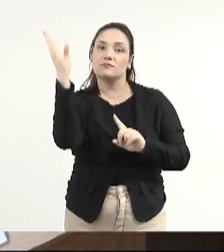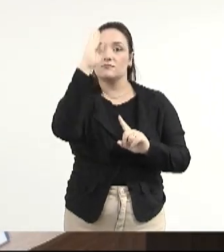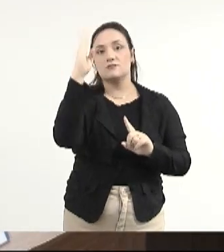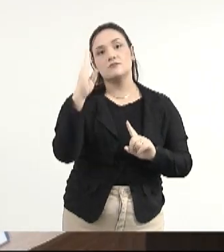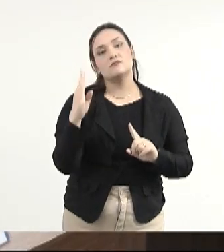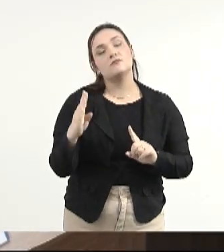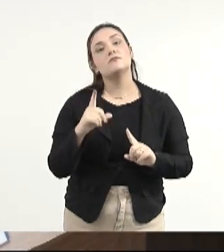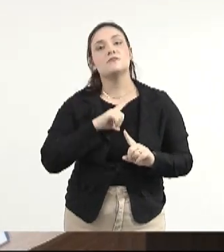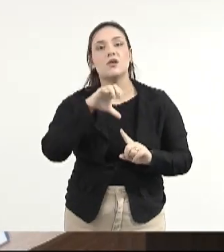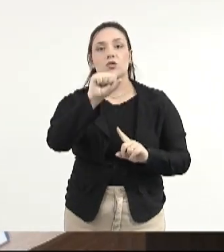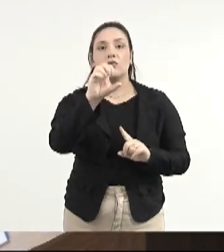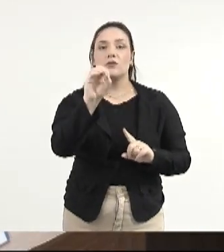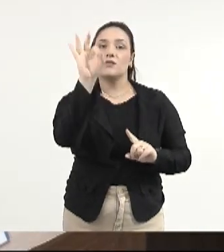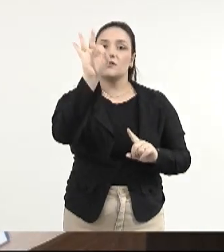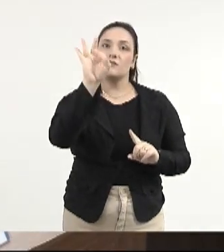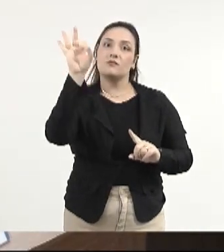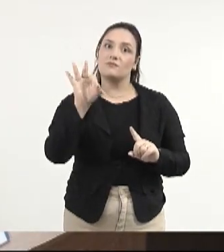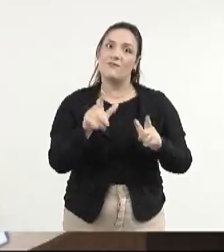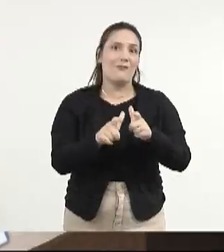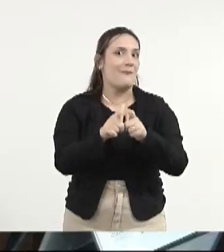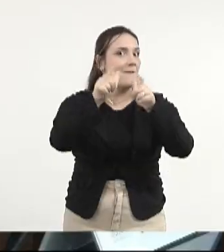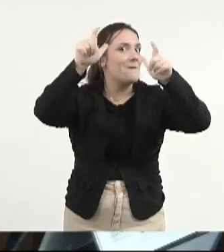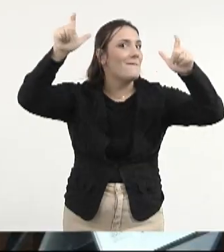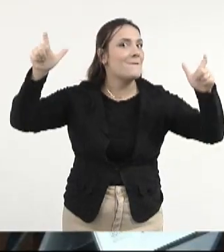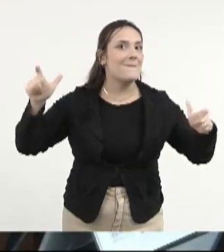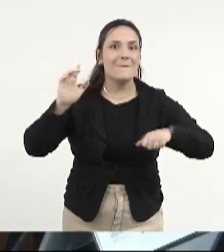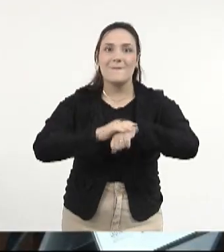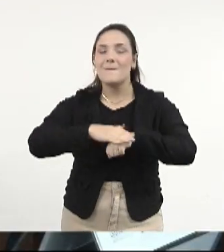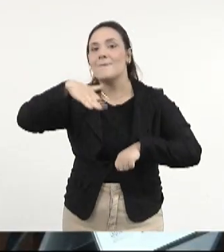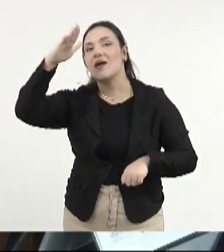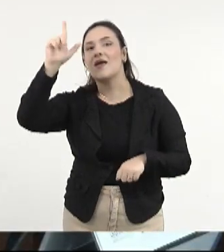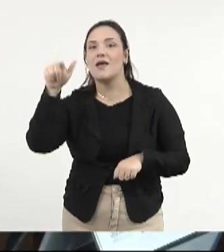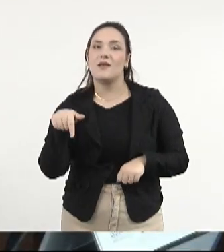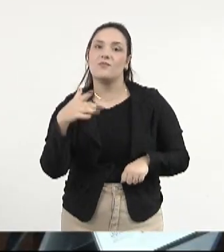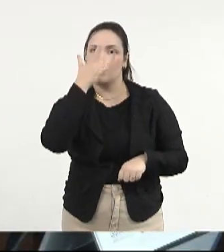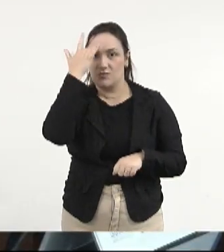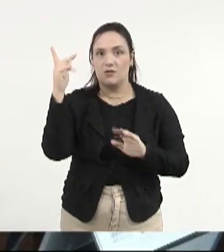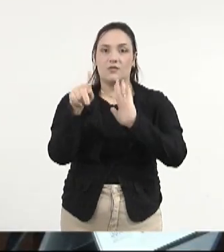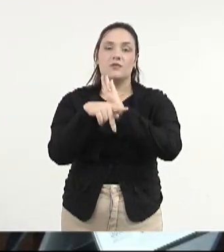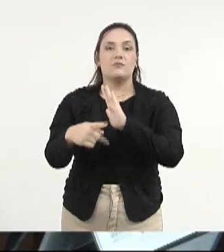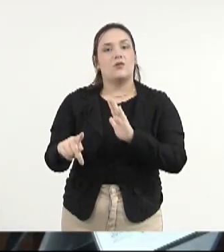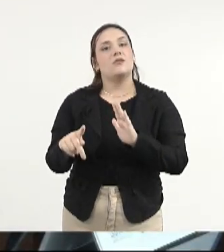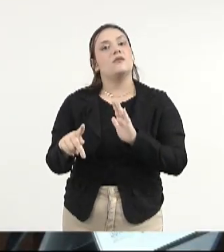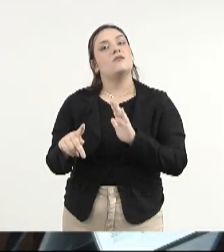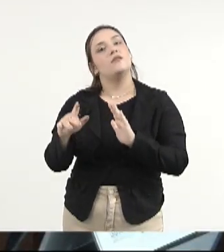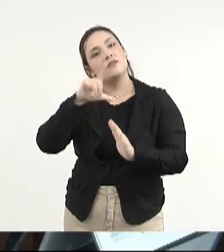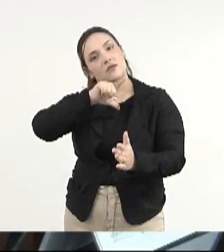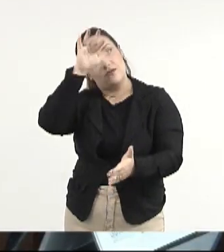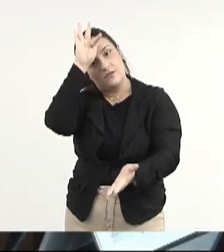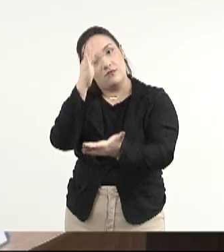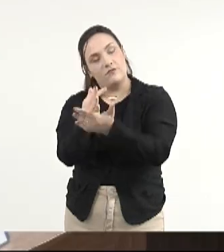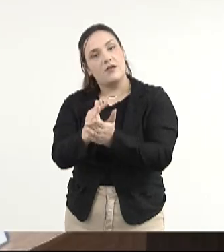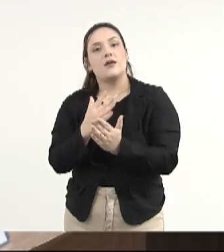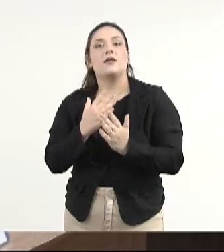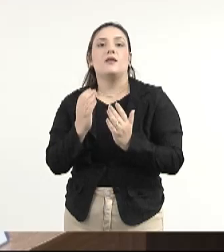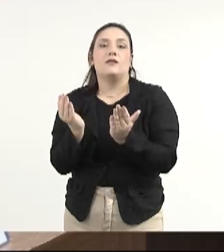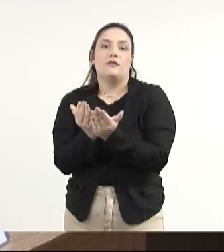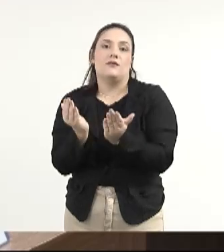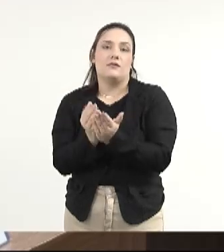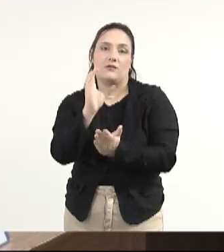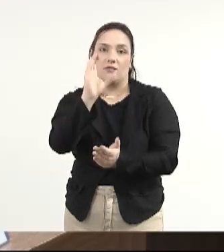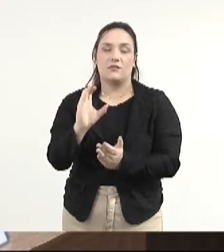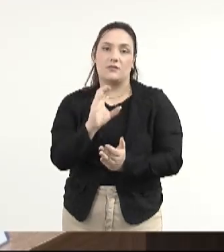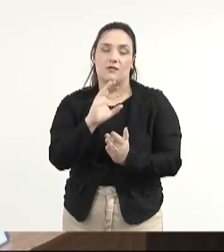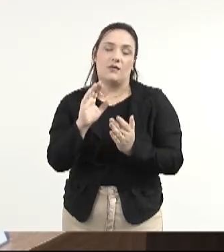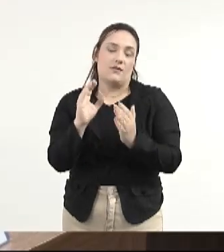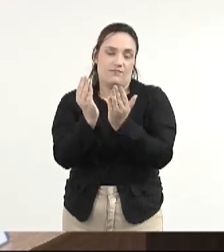Brasil, 80%, ou seja, majoritariamente, são pessoas que confessam a fé cristã. Mas